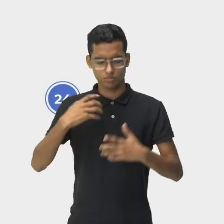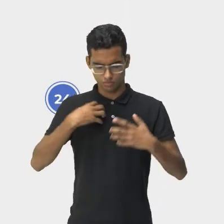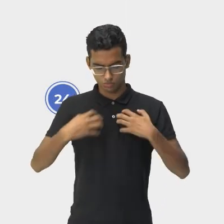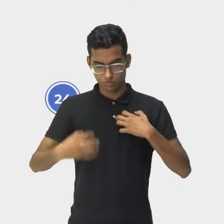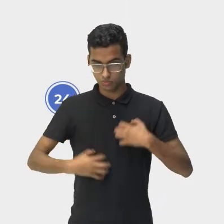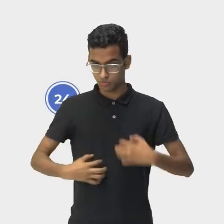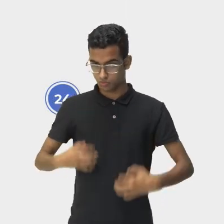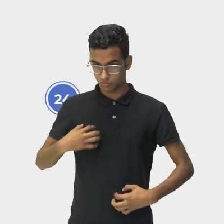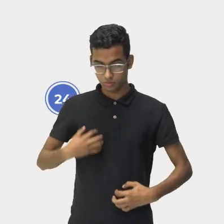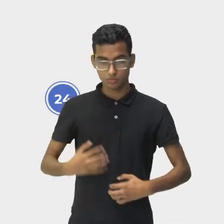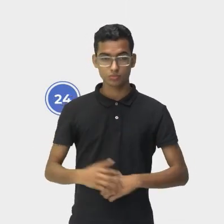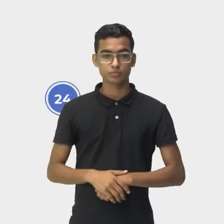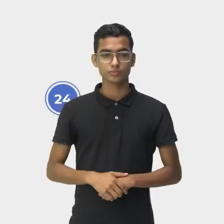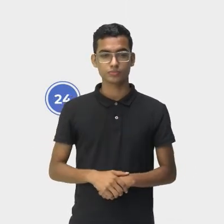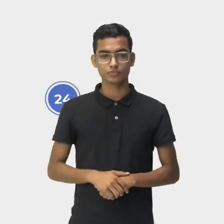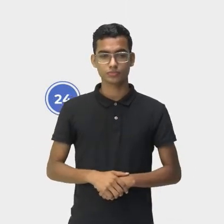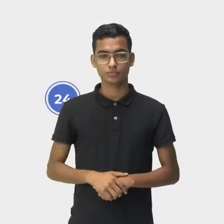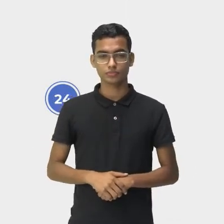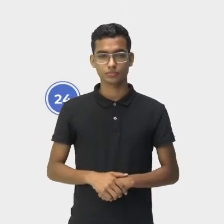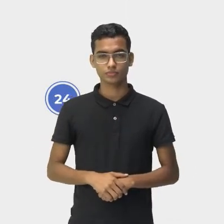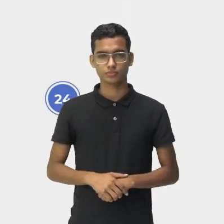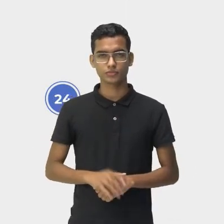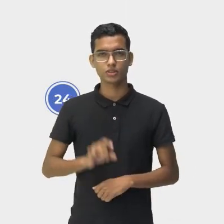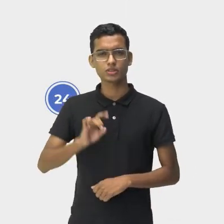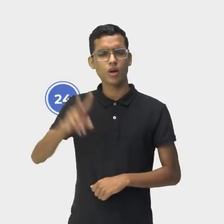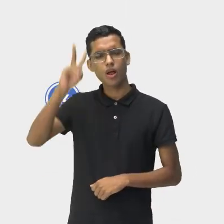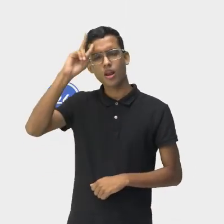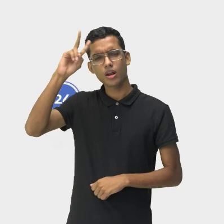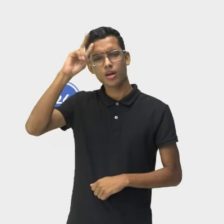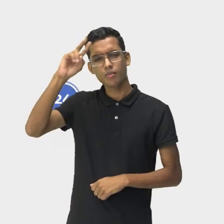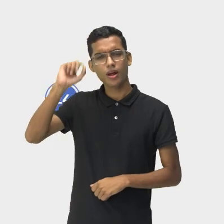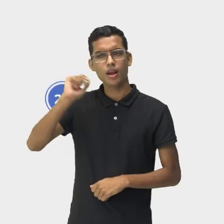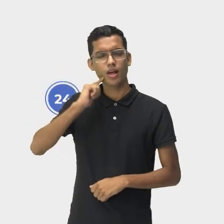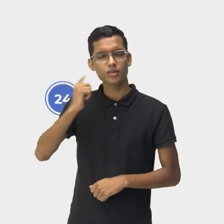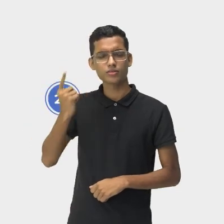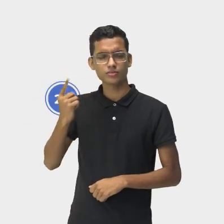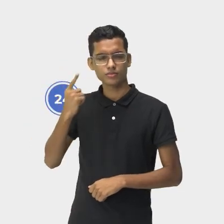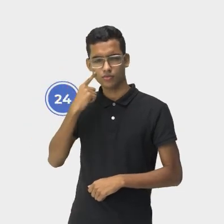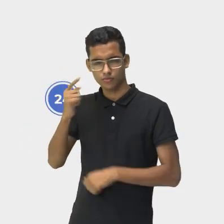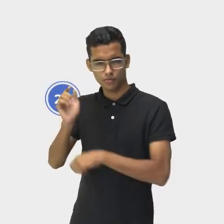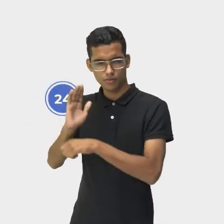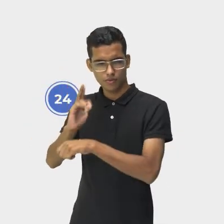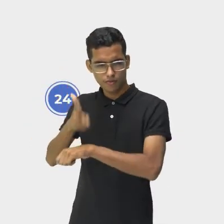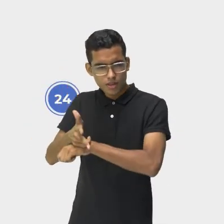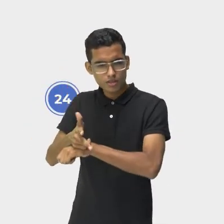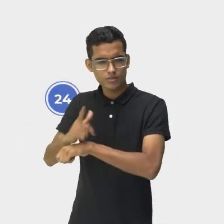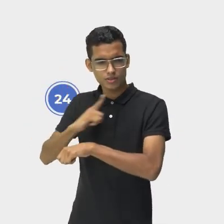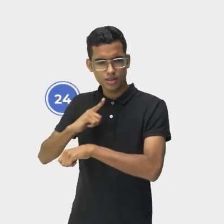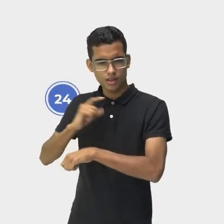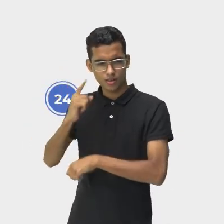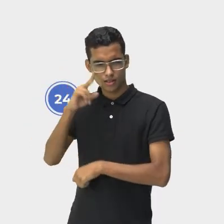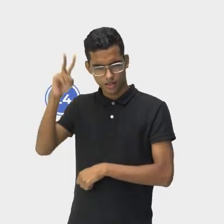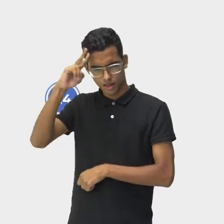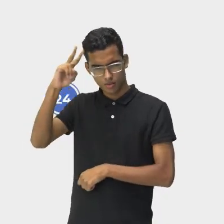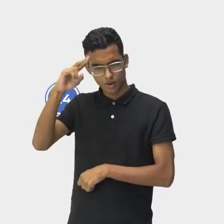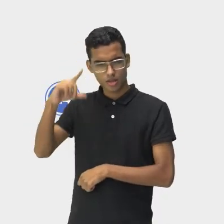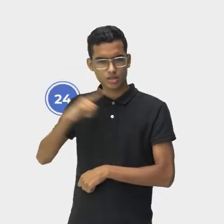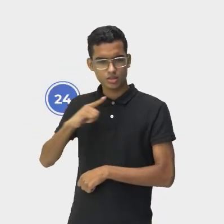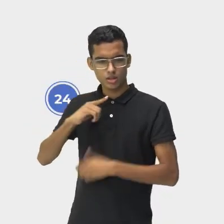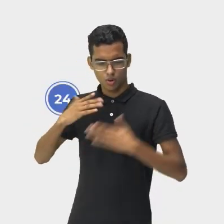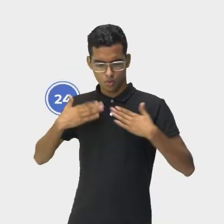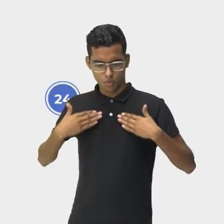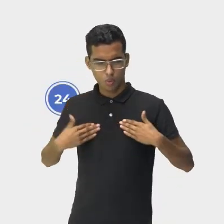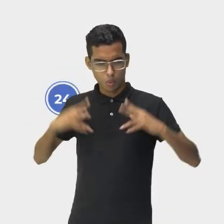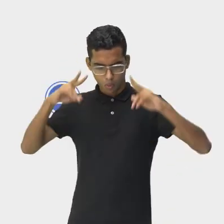era só vocês lembrarem lá daquele corpo humano que a gente demonstrou para vocês, e vocês iam ver que vários órgãos